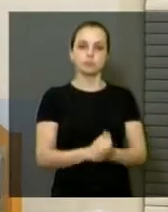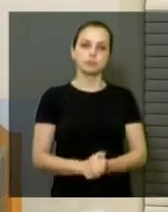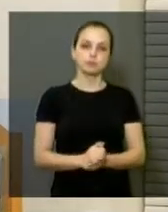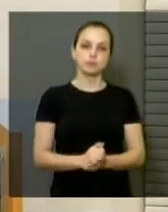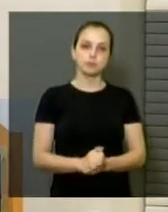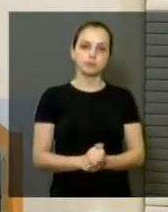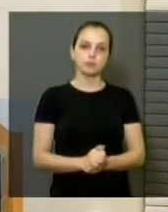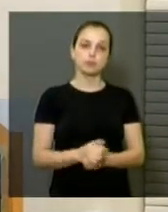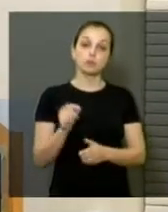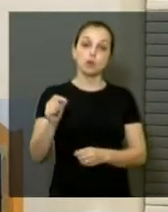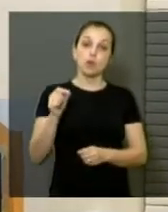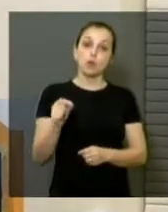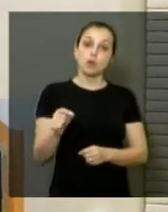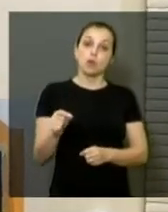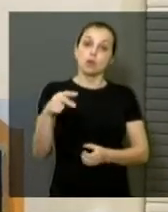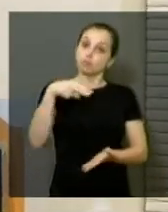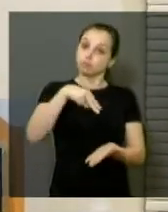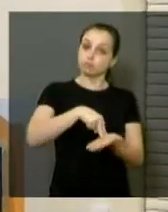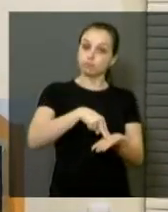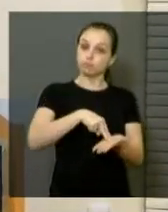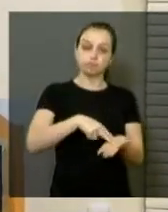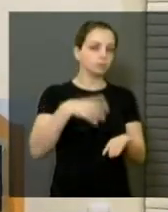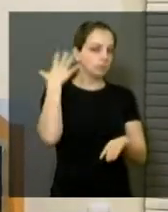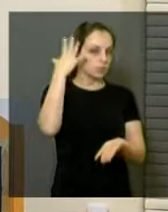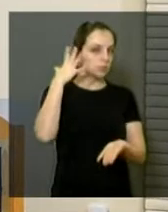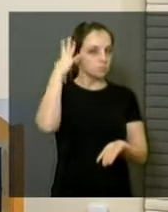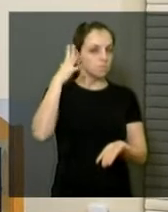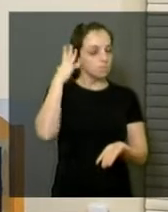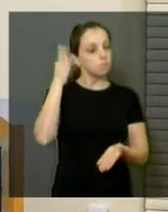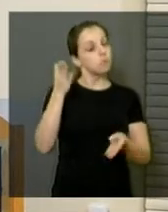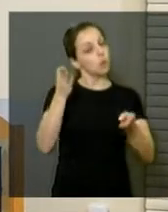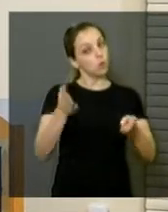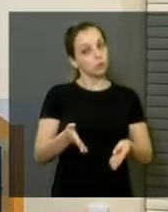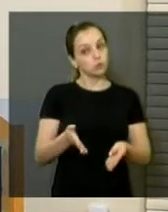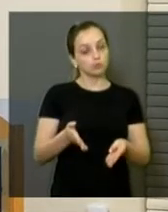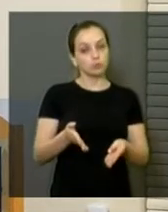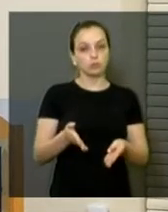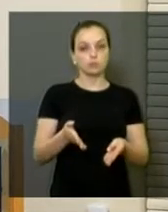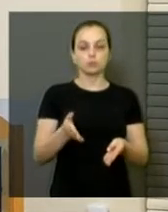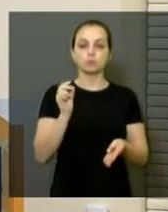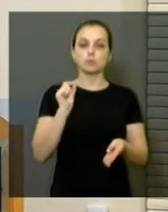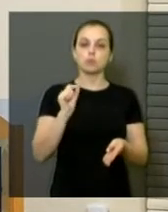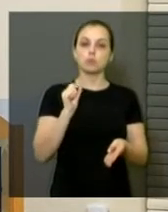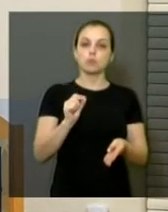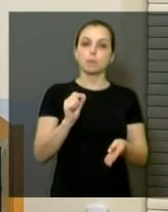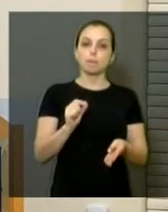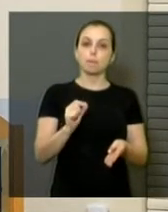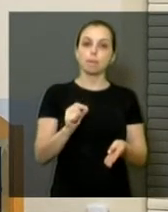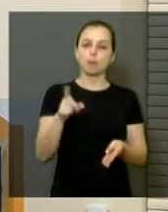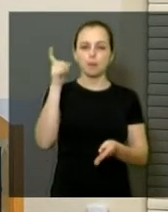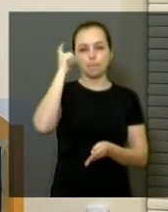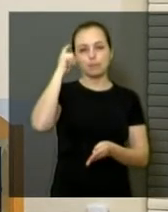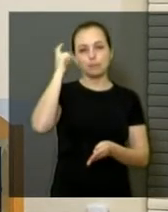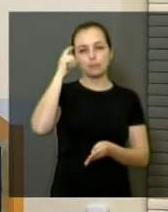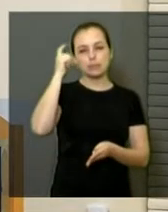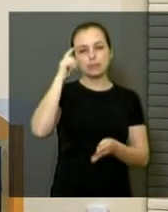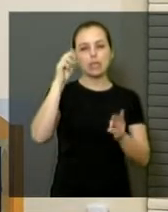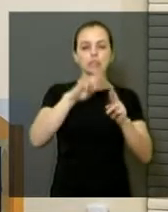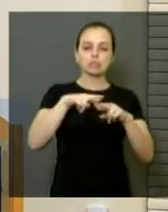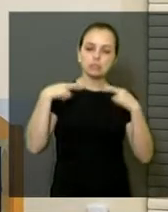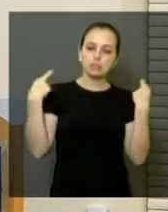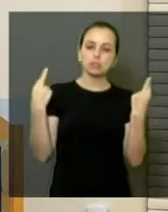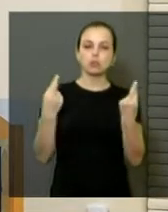que me motiva a falar nessa tribuna hoje, tenho ponderado bastante nas últimas sessões